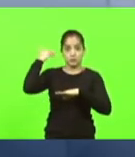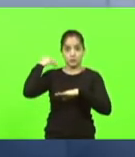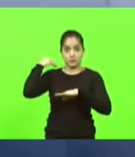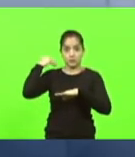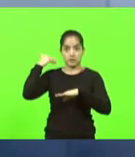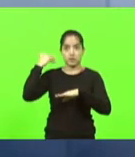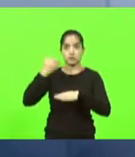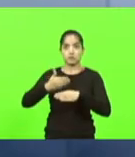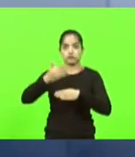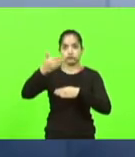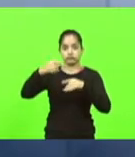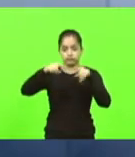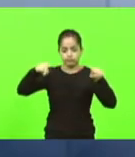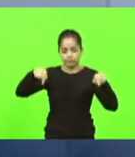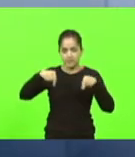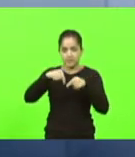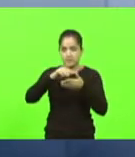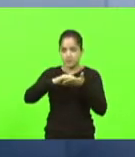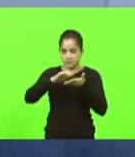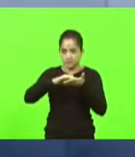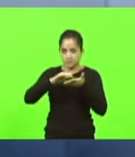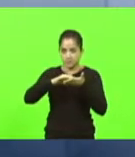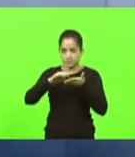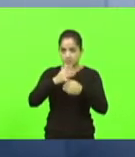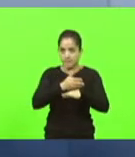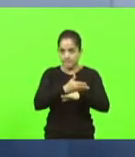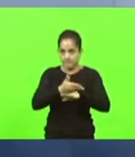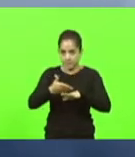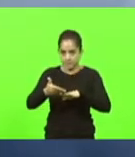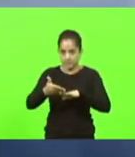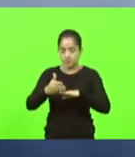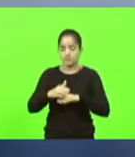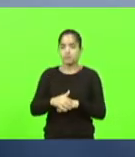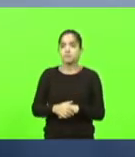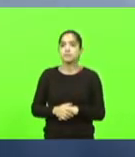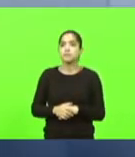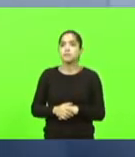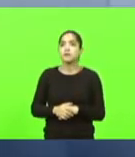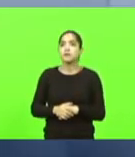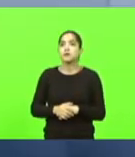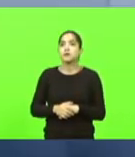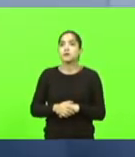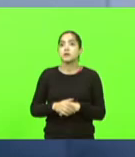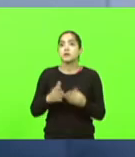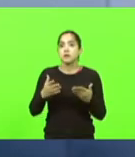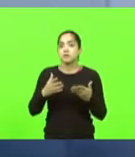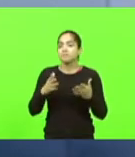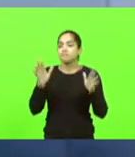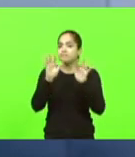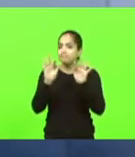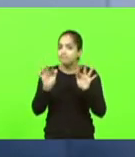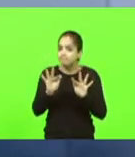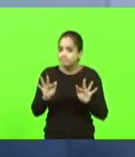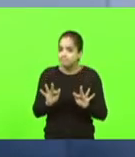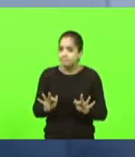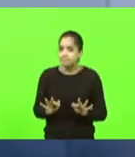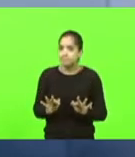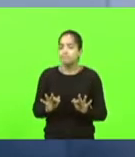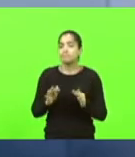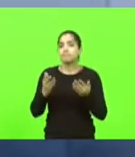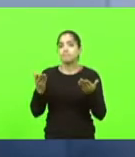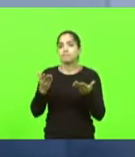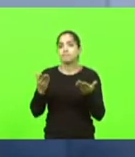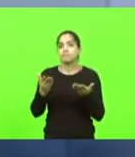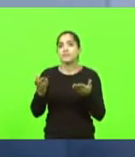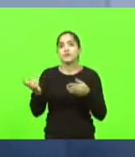de escritório, uma parede branca e um sofá verde. Então, como eu digo sempre, fico muito feliz em poder voltar aqui à Assembleia,